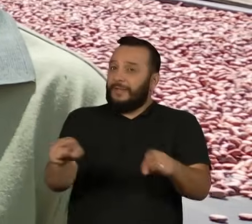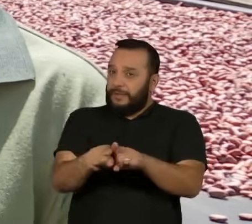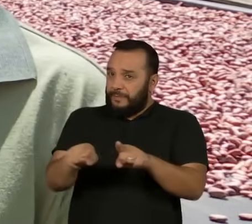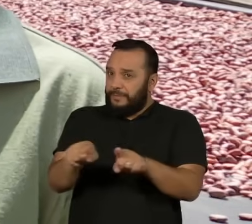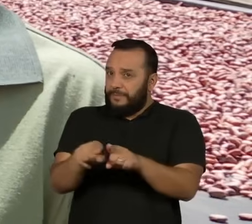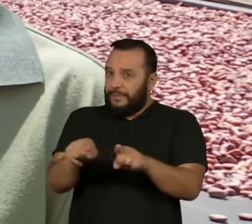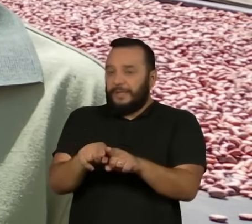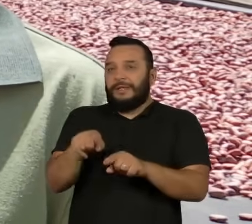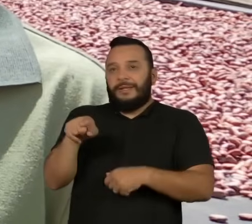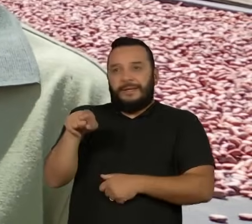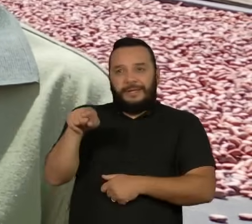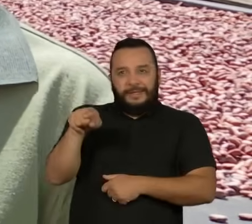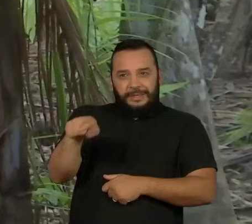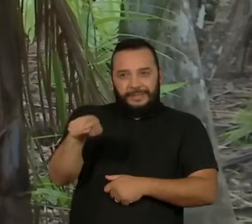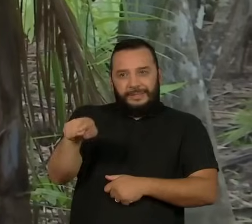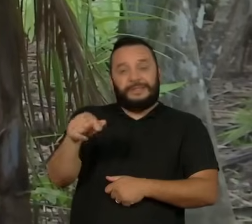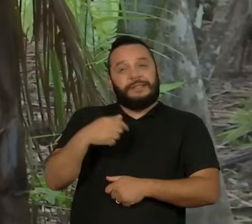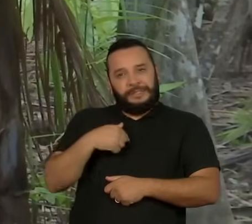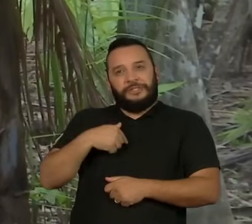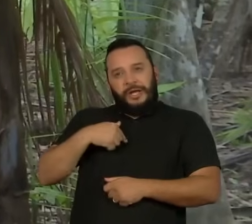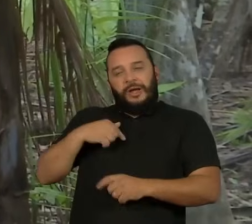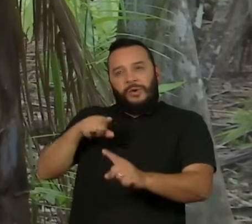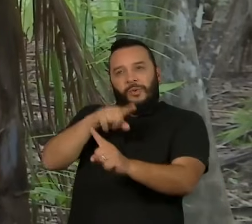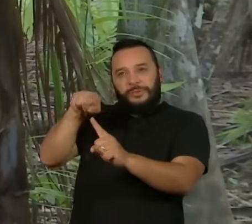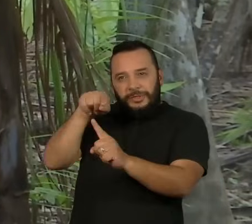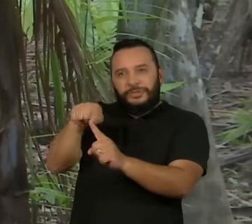abraçar essas causas do produtor.